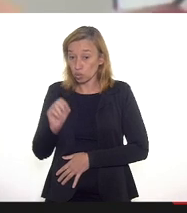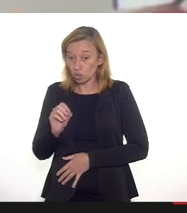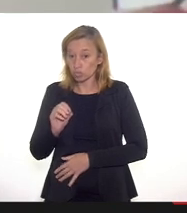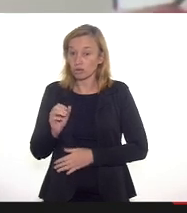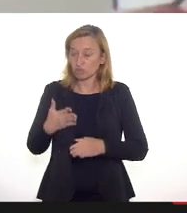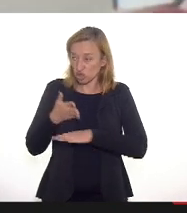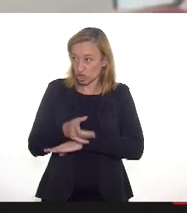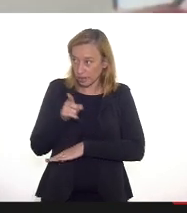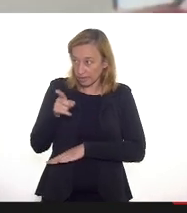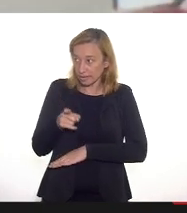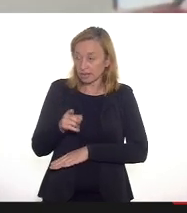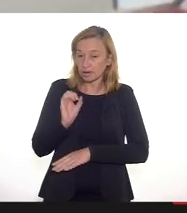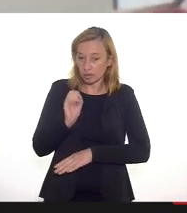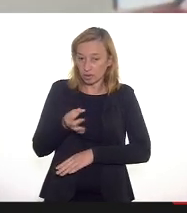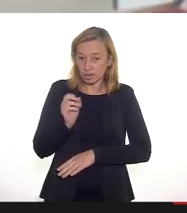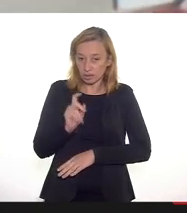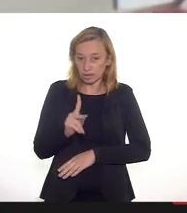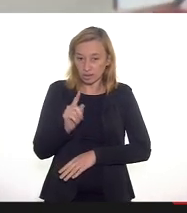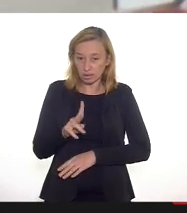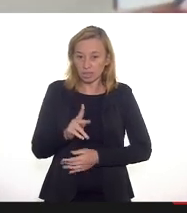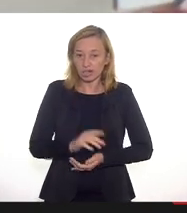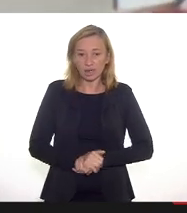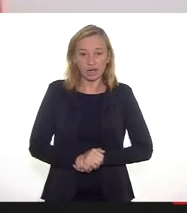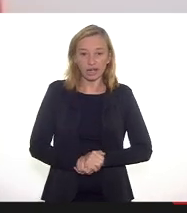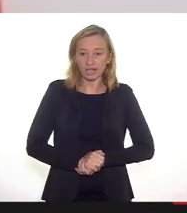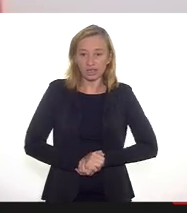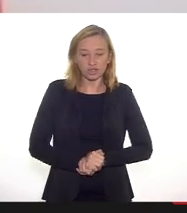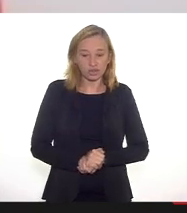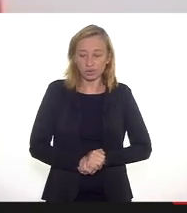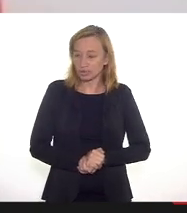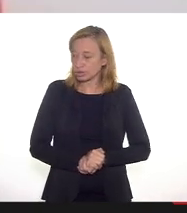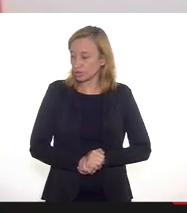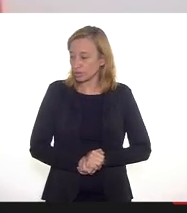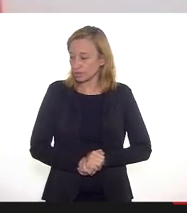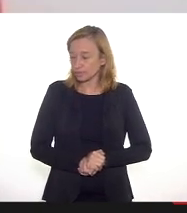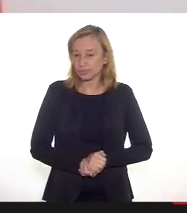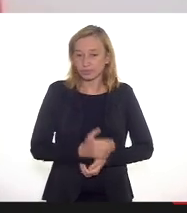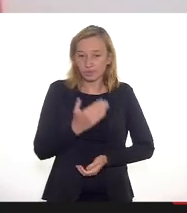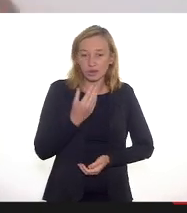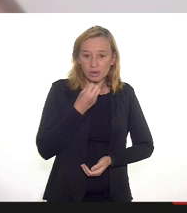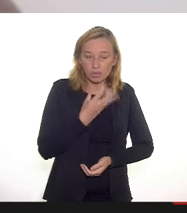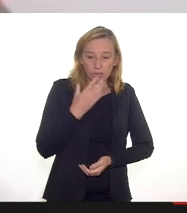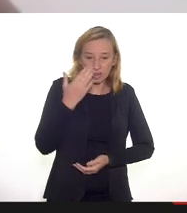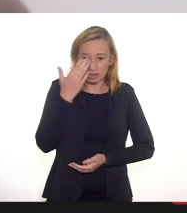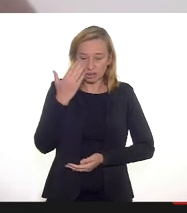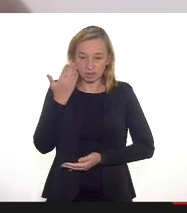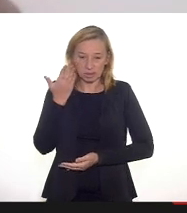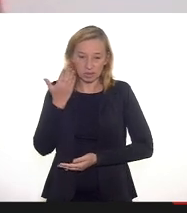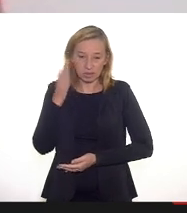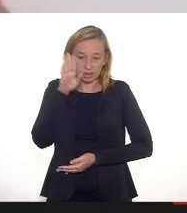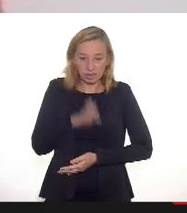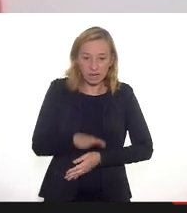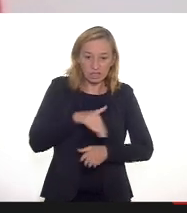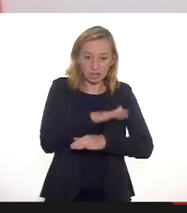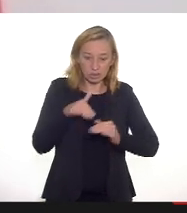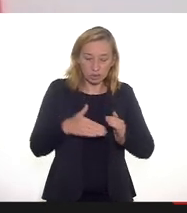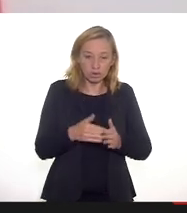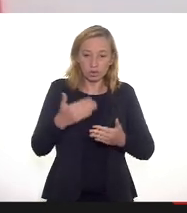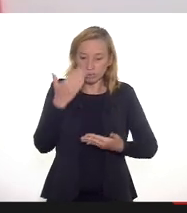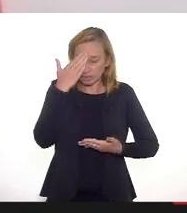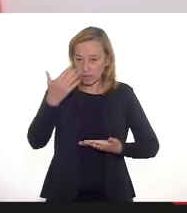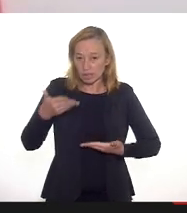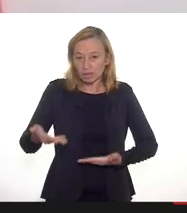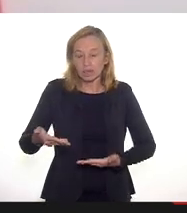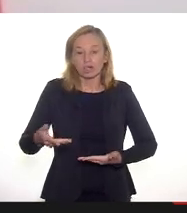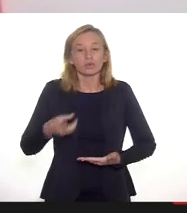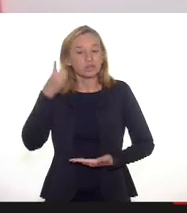chegar neles, vamos chegar. Claro. Giovanni. Obrigada. Boa tarde a todos, agradeço aos deputados pelo convite.